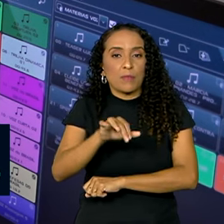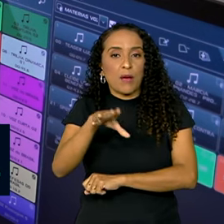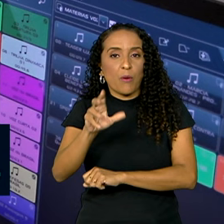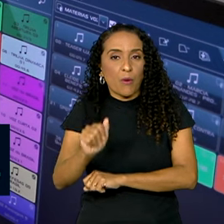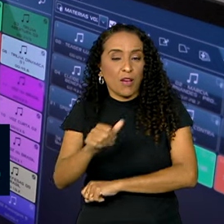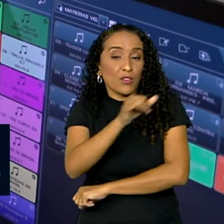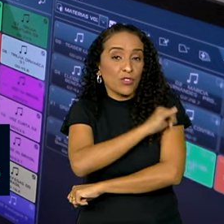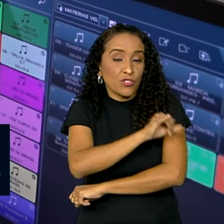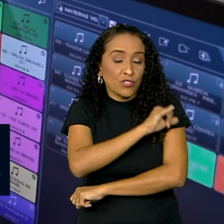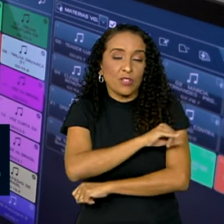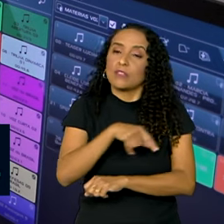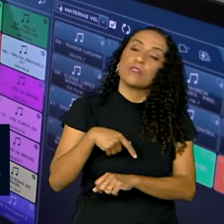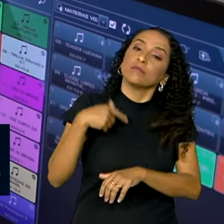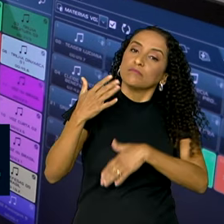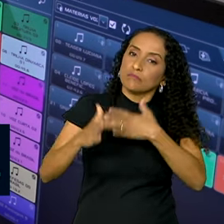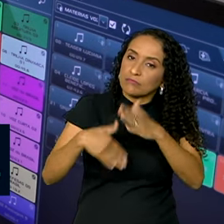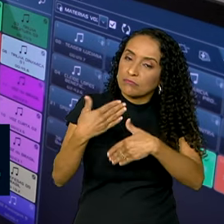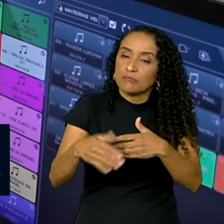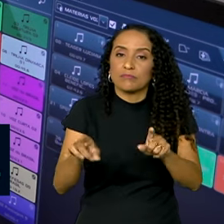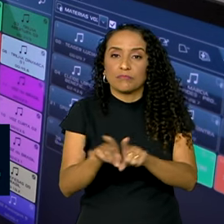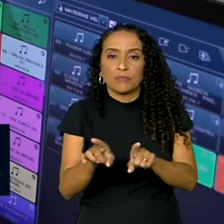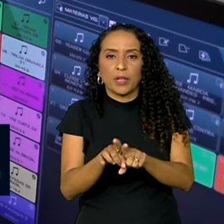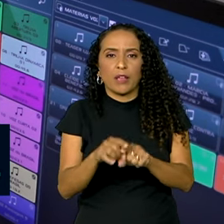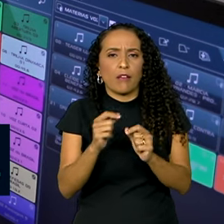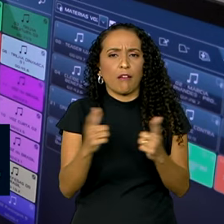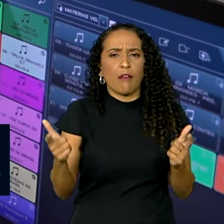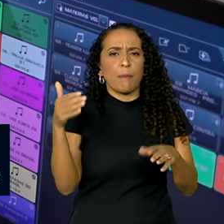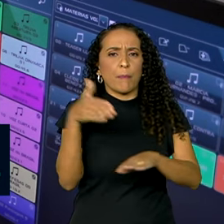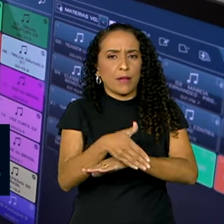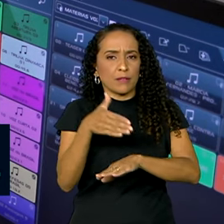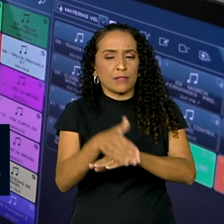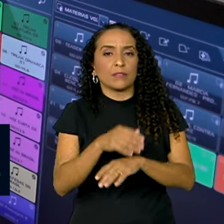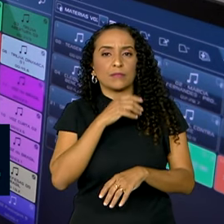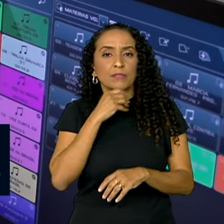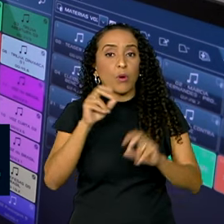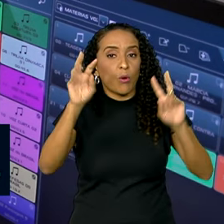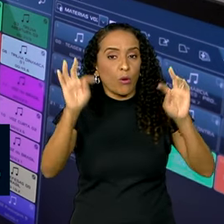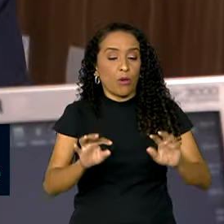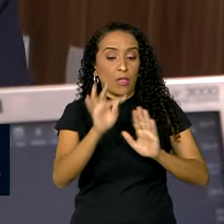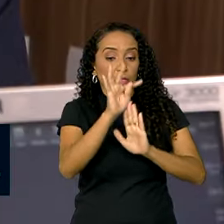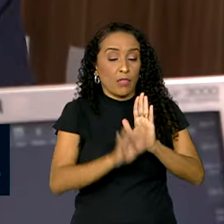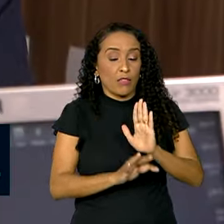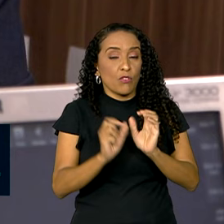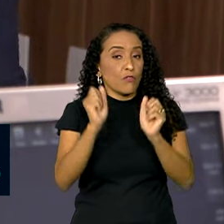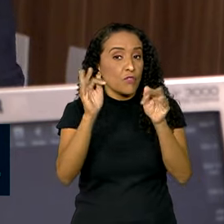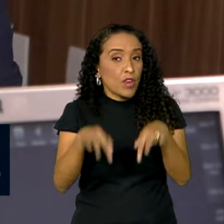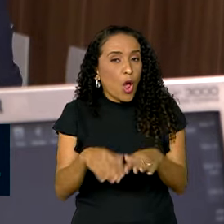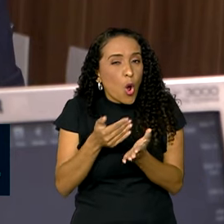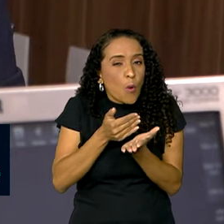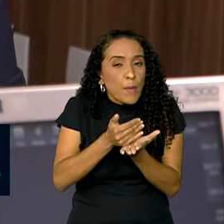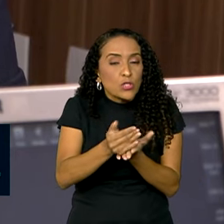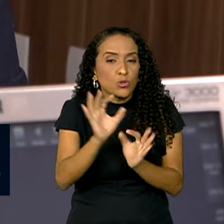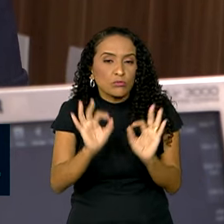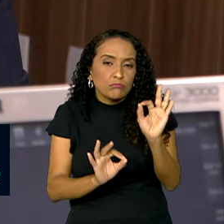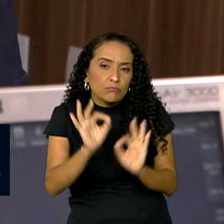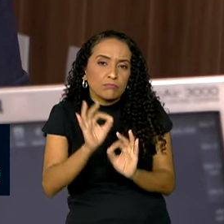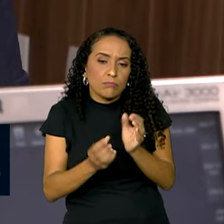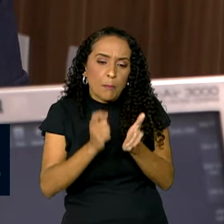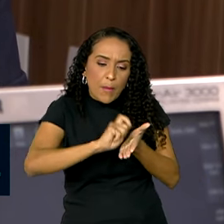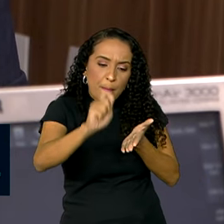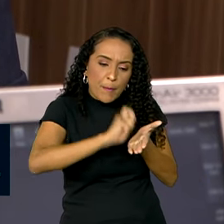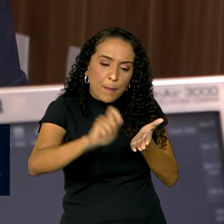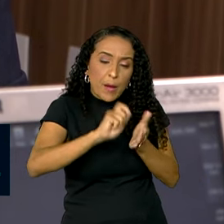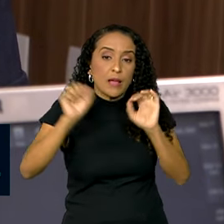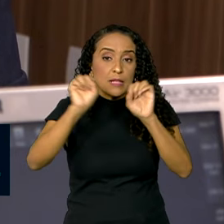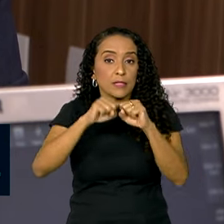Janeiro e um processo também grande de participação o texto final começou a ser construído num seminário